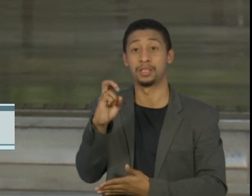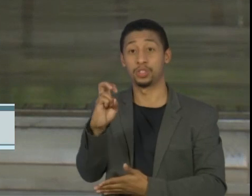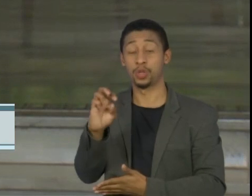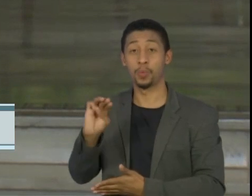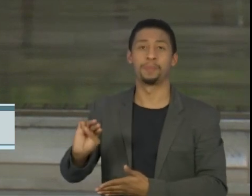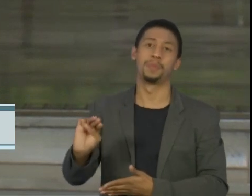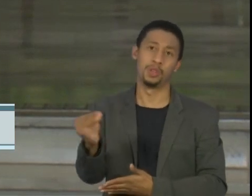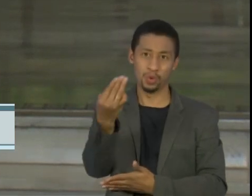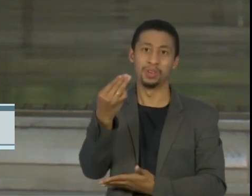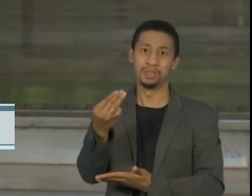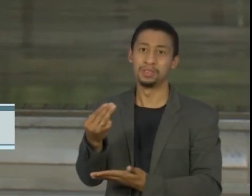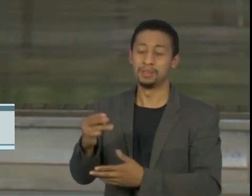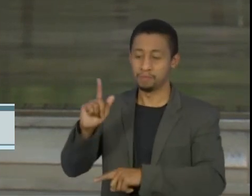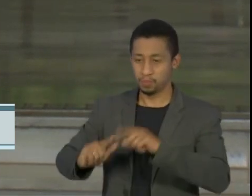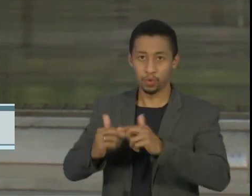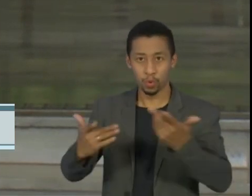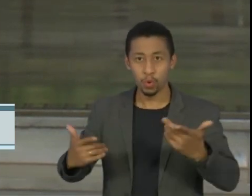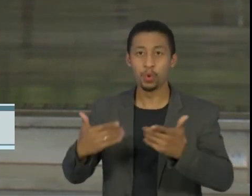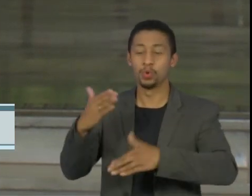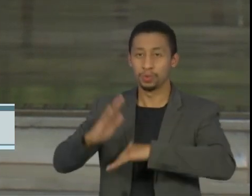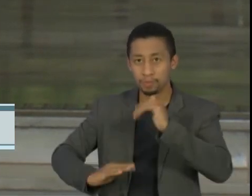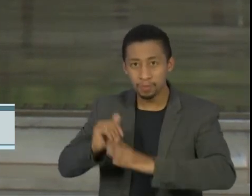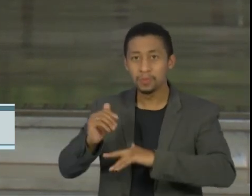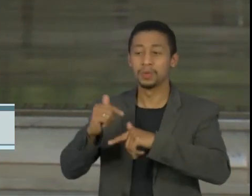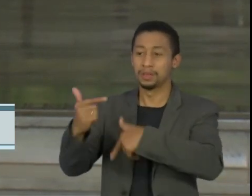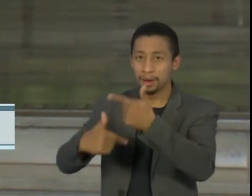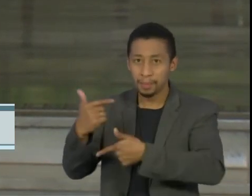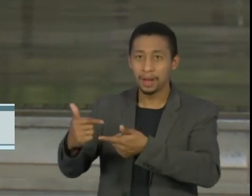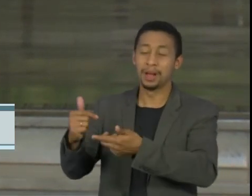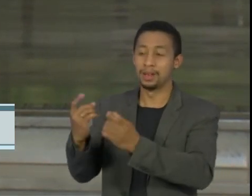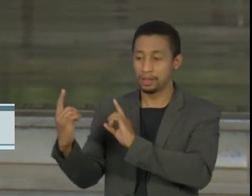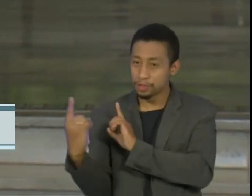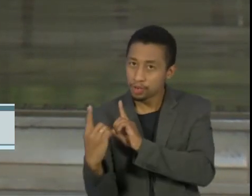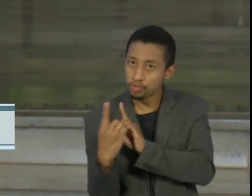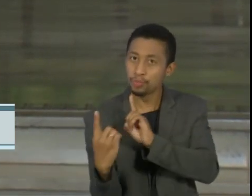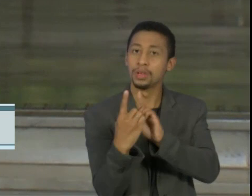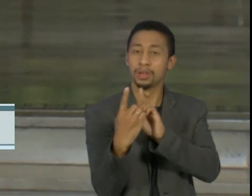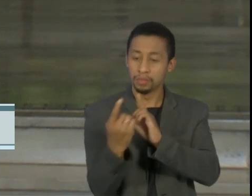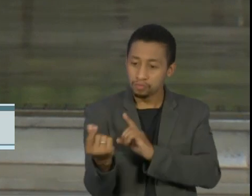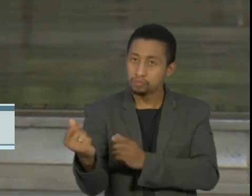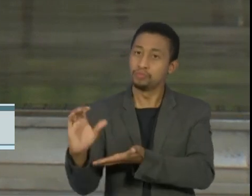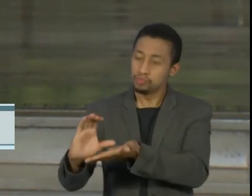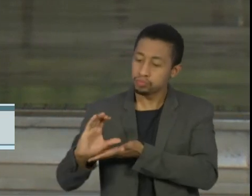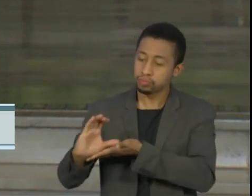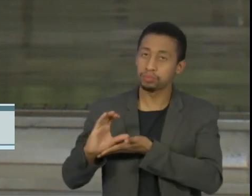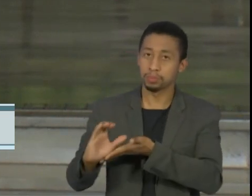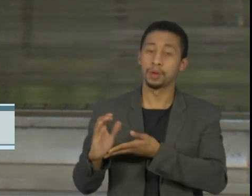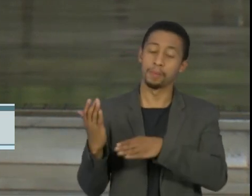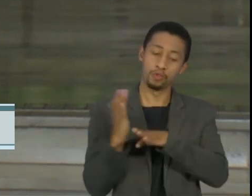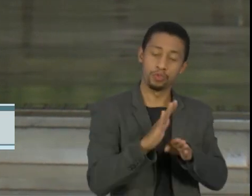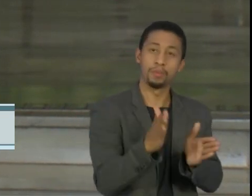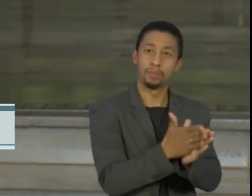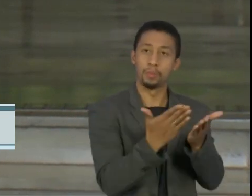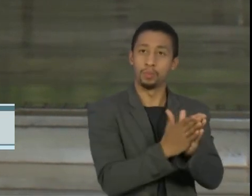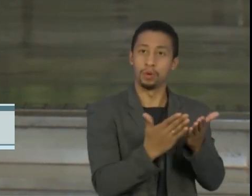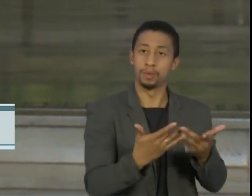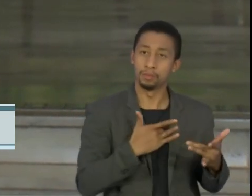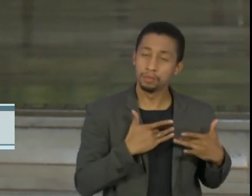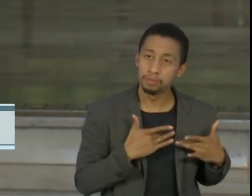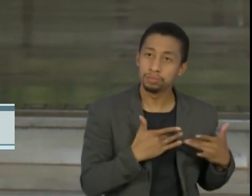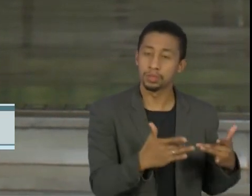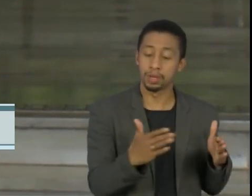em recursos, produtos e serviços destinados à população mais carente do Estado, desde o alimento solidário, passando